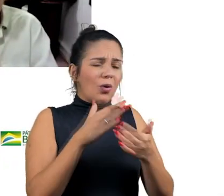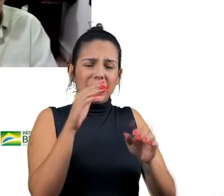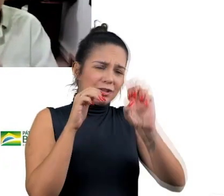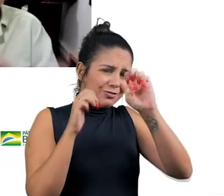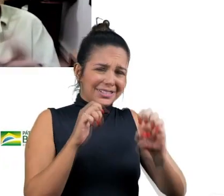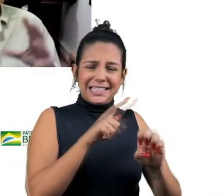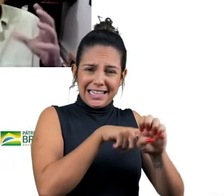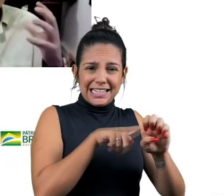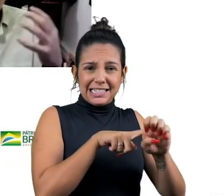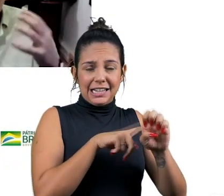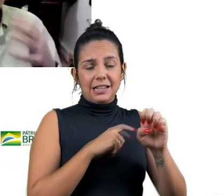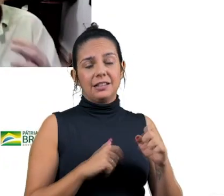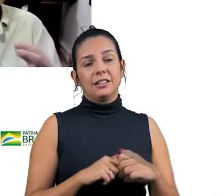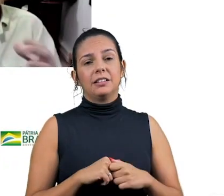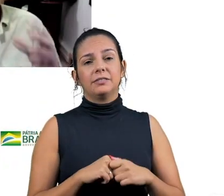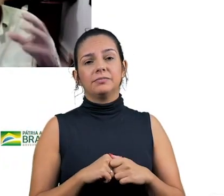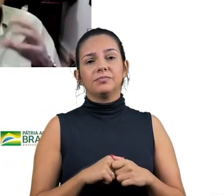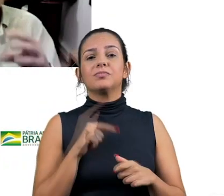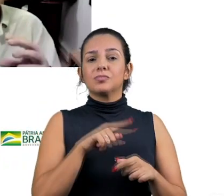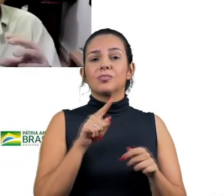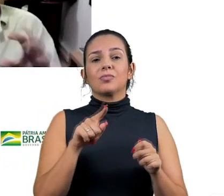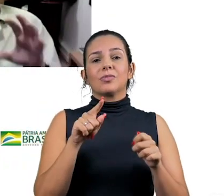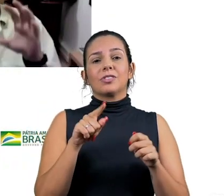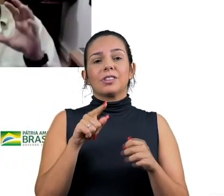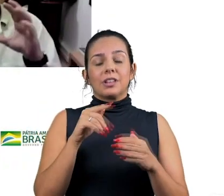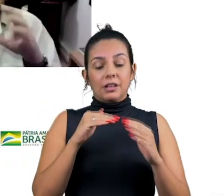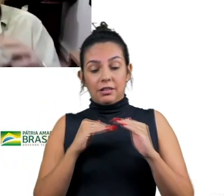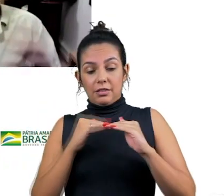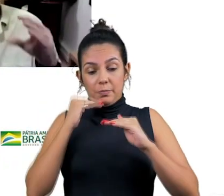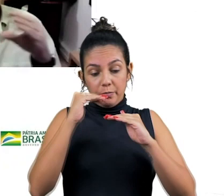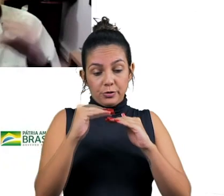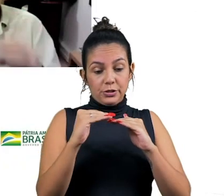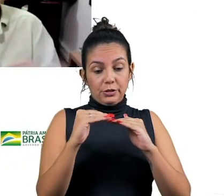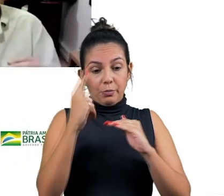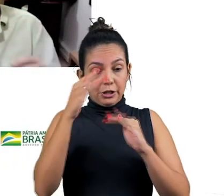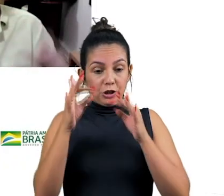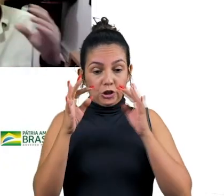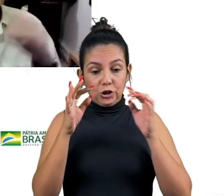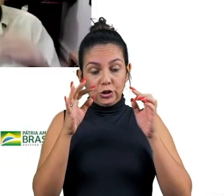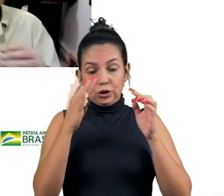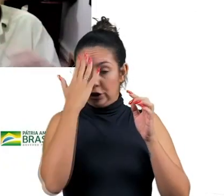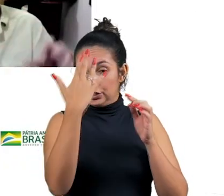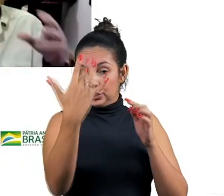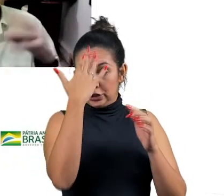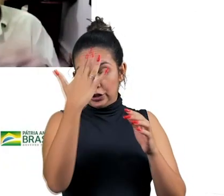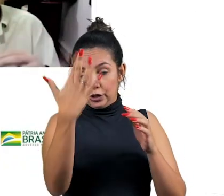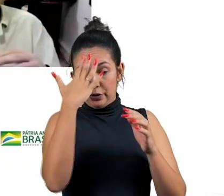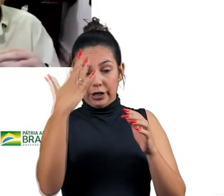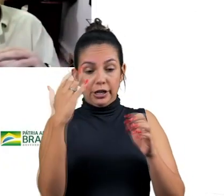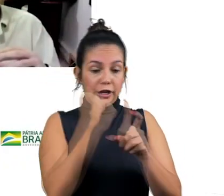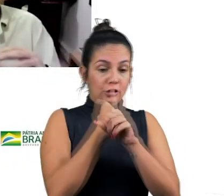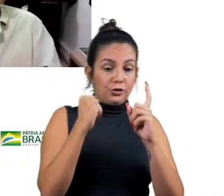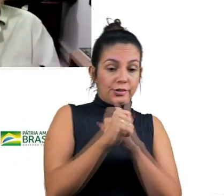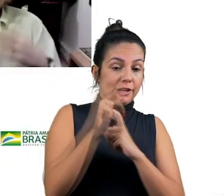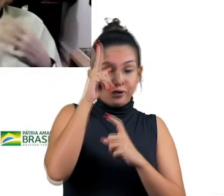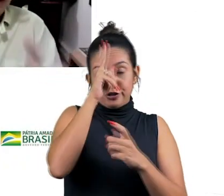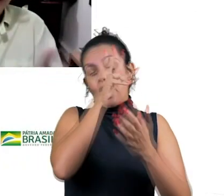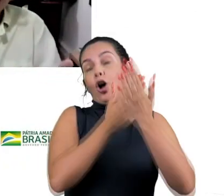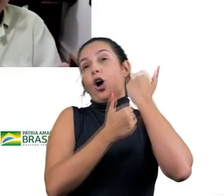esquerda social-democrática, ele foi construído em cima de uma teoria da sociedade, da história e das